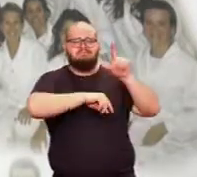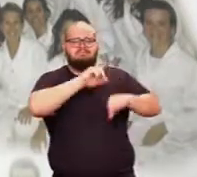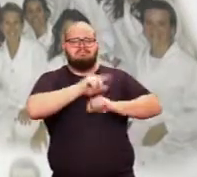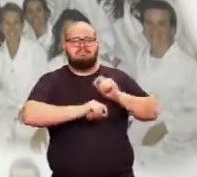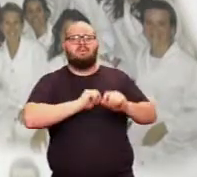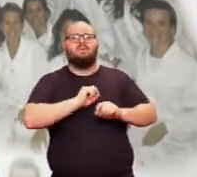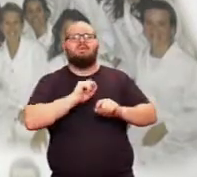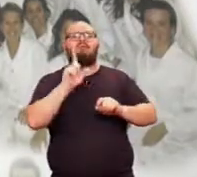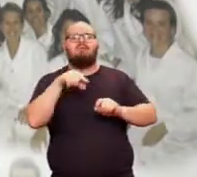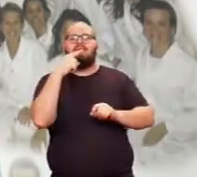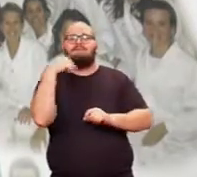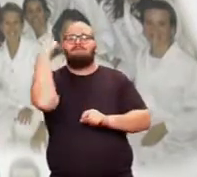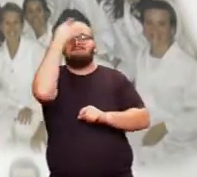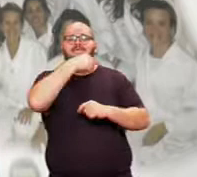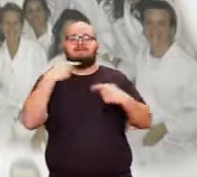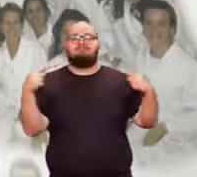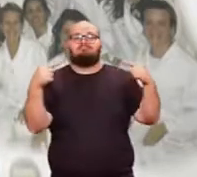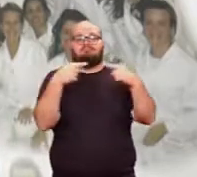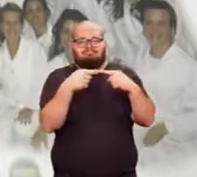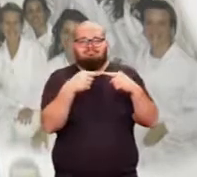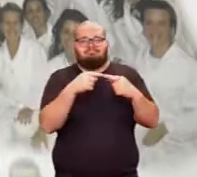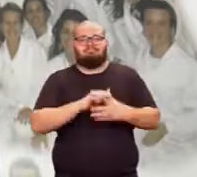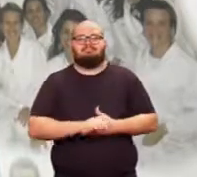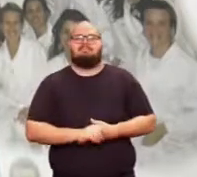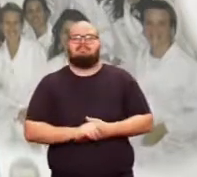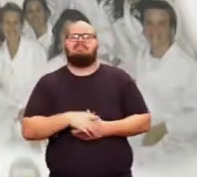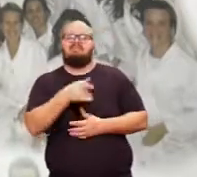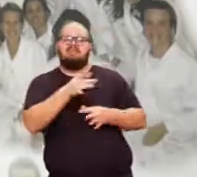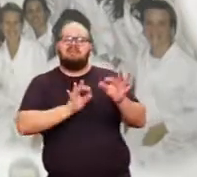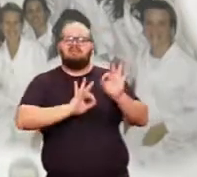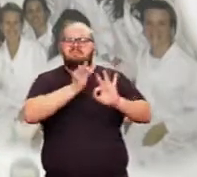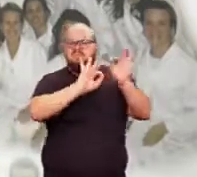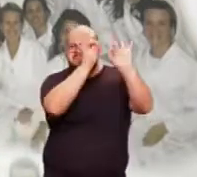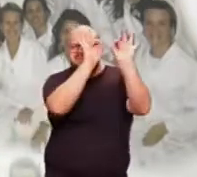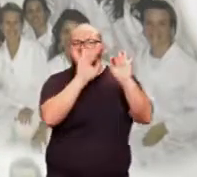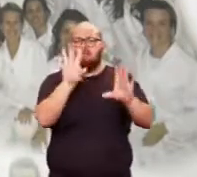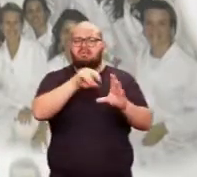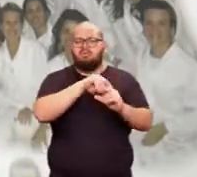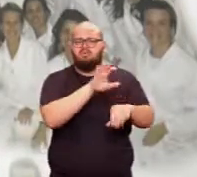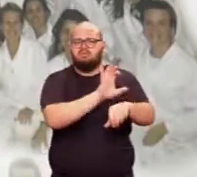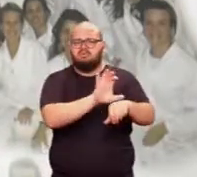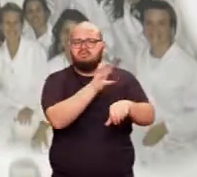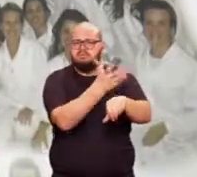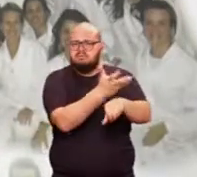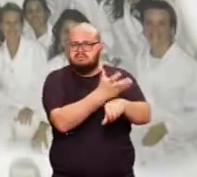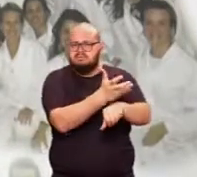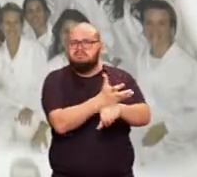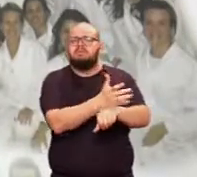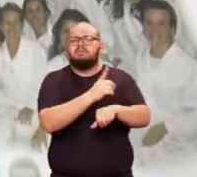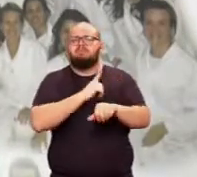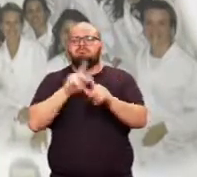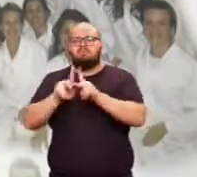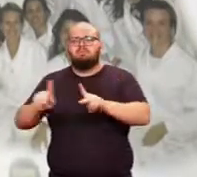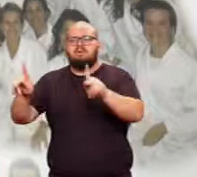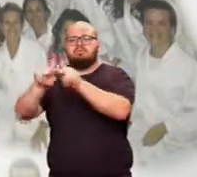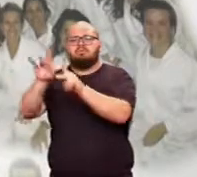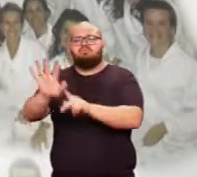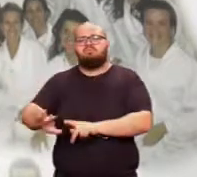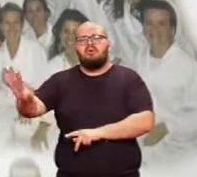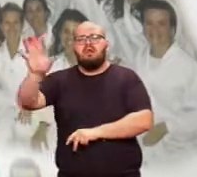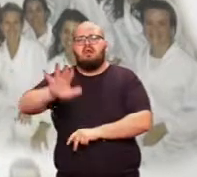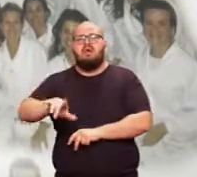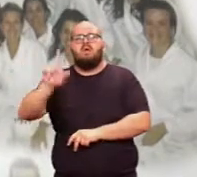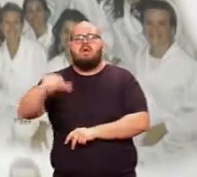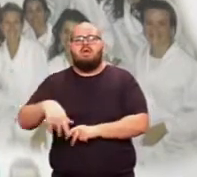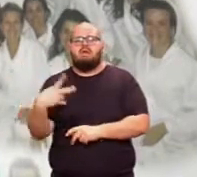a disciplina optativa de harmonização facial. Os procedimentos executados na disciplina disponíveis para a população em